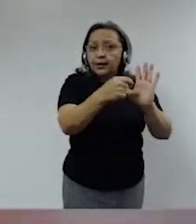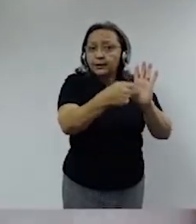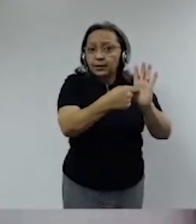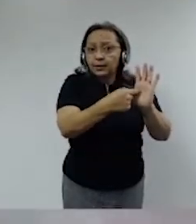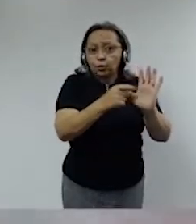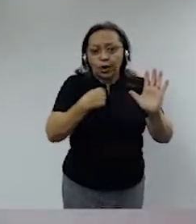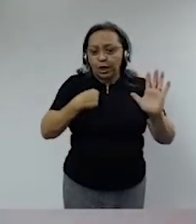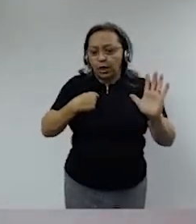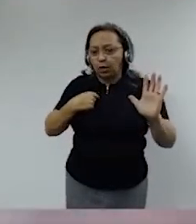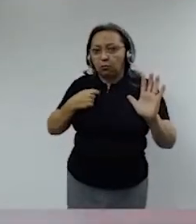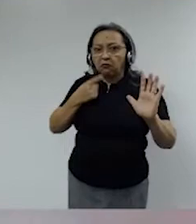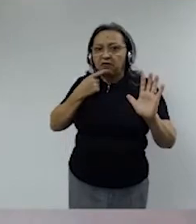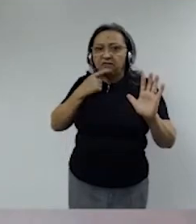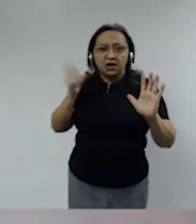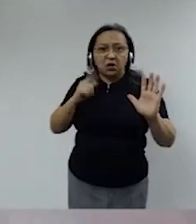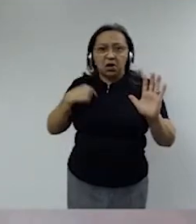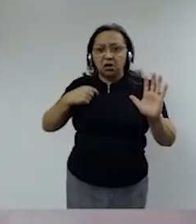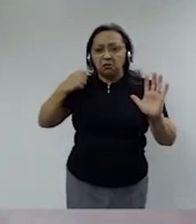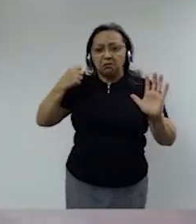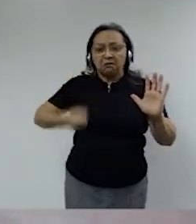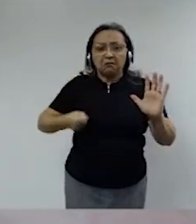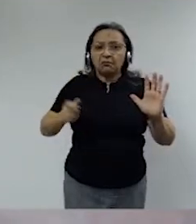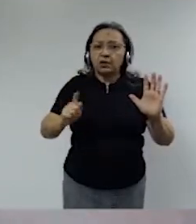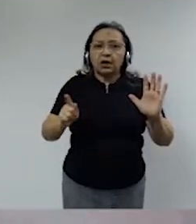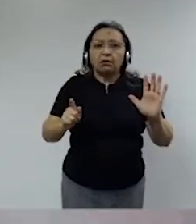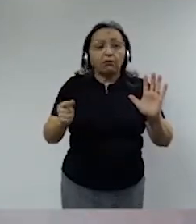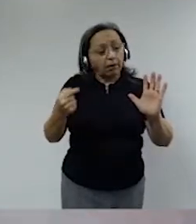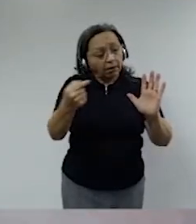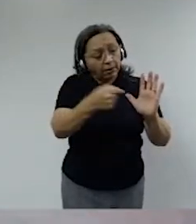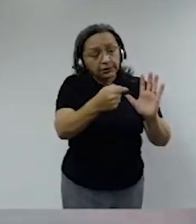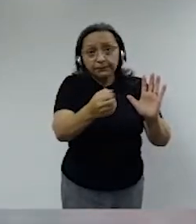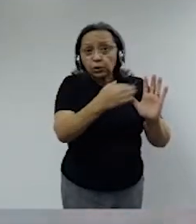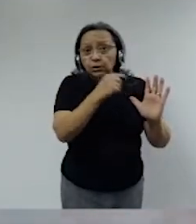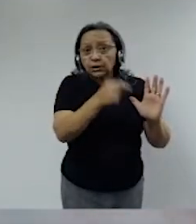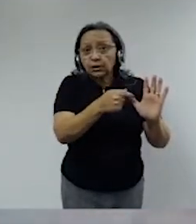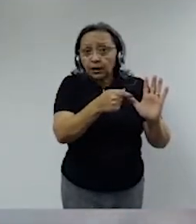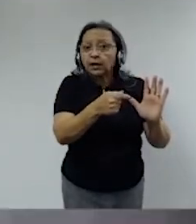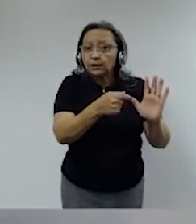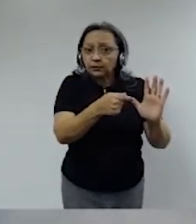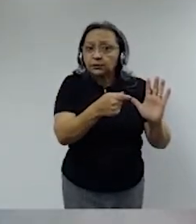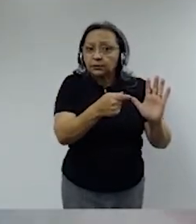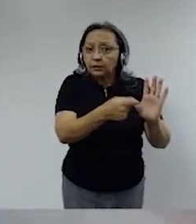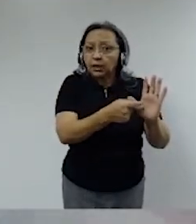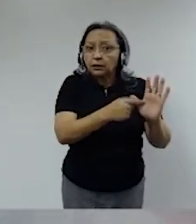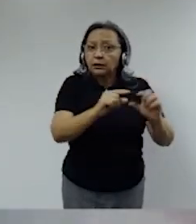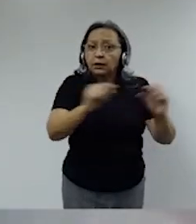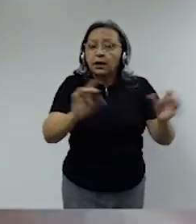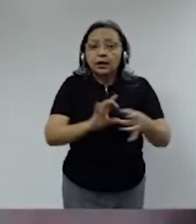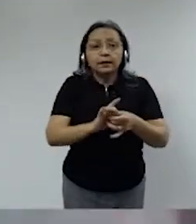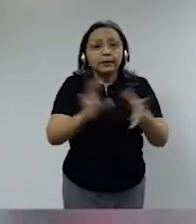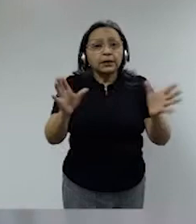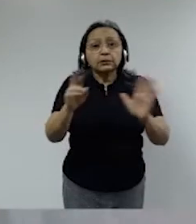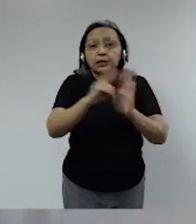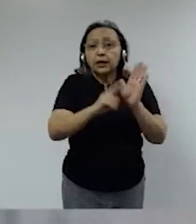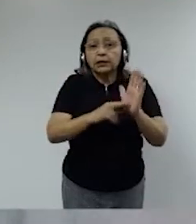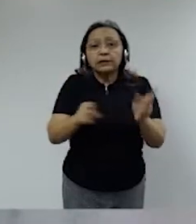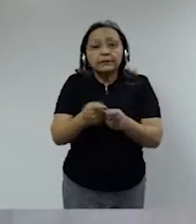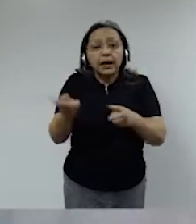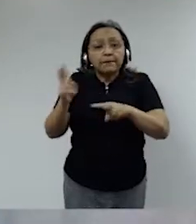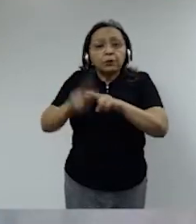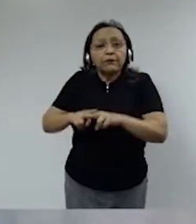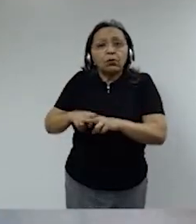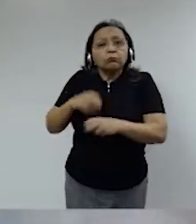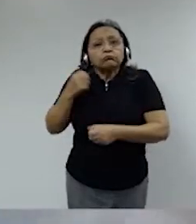porque eu sou garantista, ou qualquer desses adjetivos aí, ela prevê a liberdade como regra e a prisão como